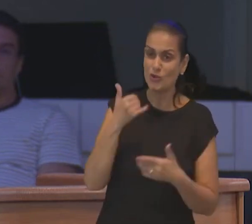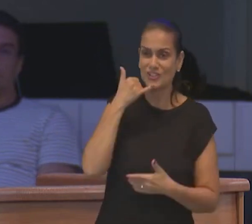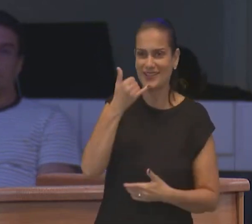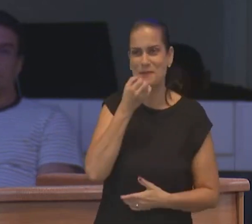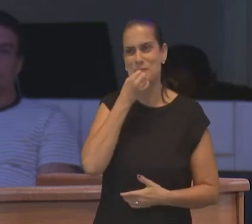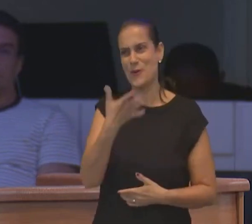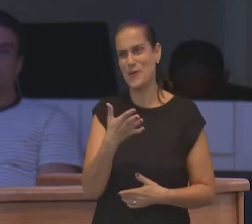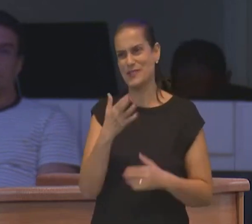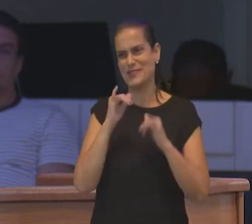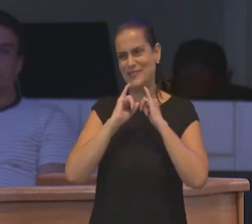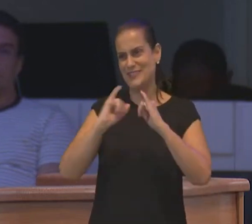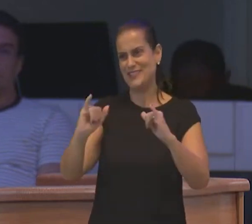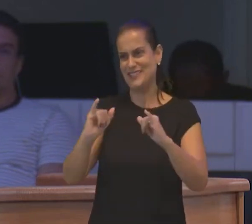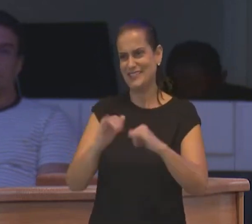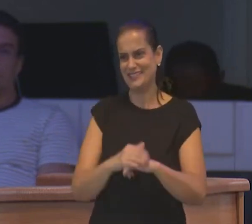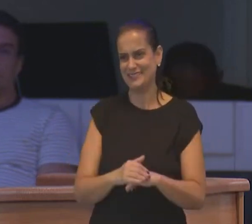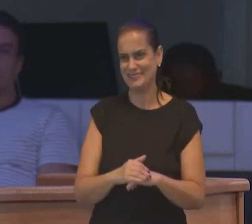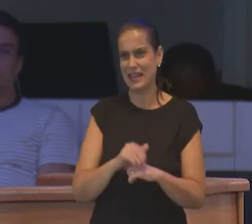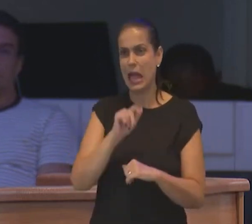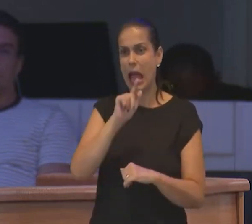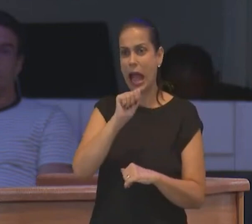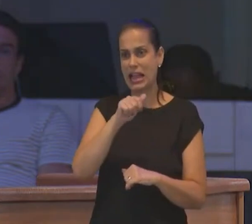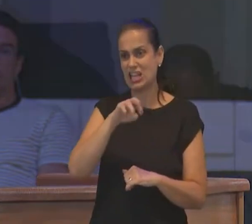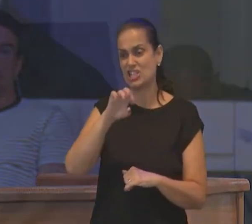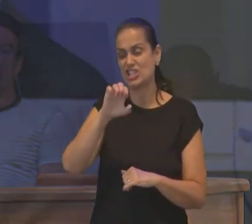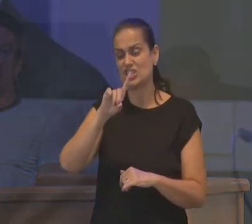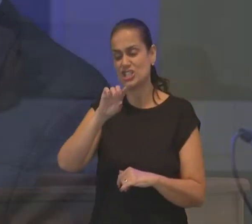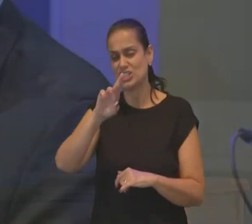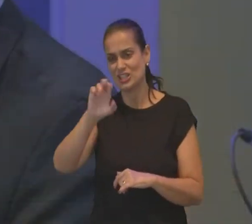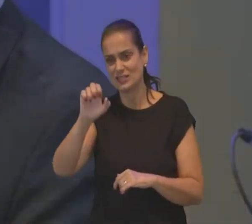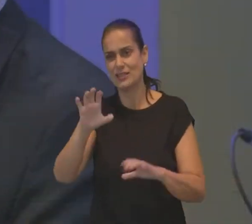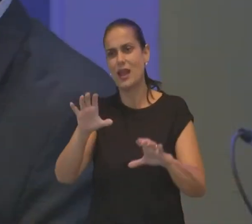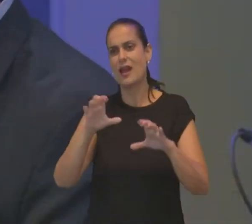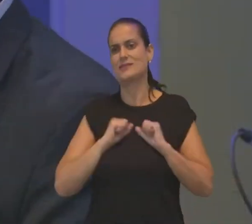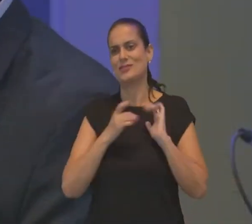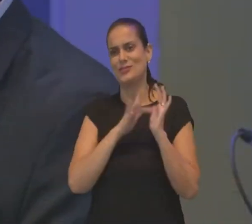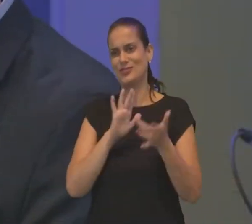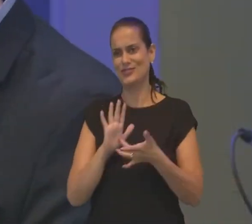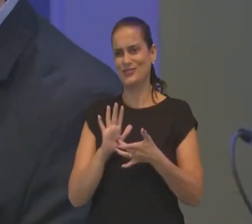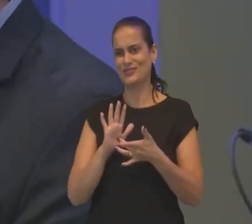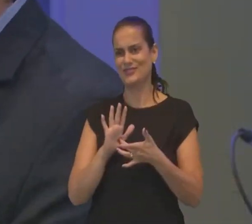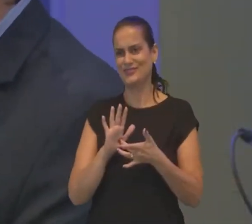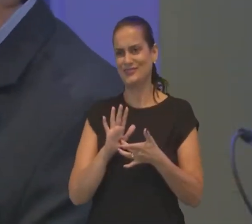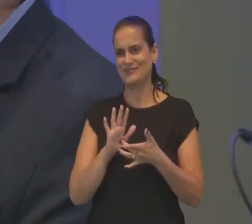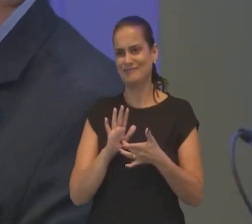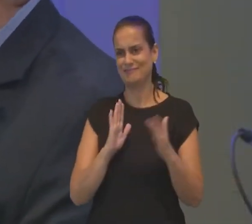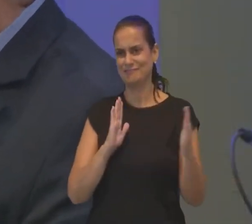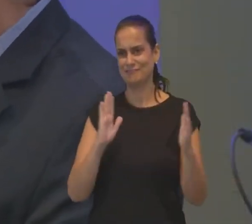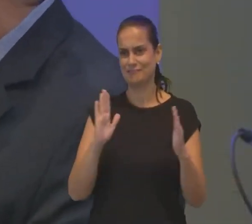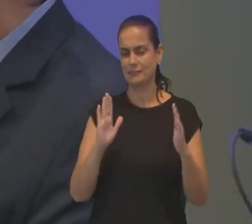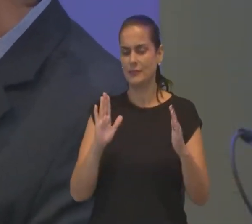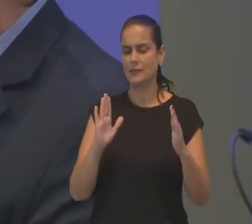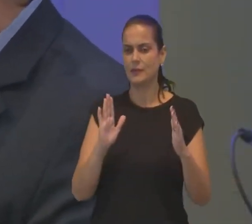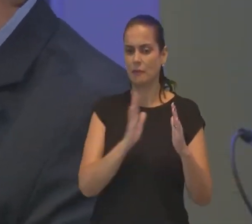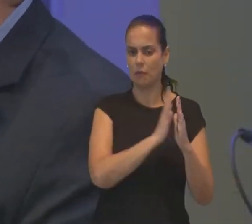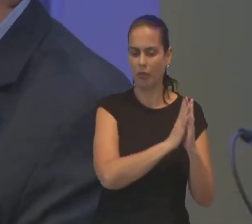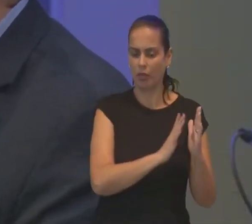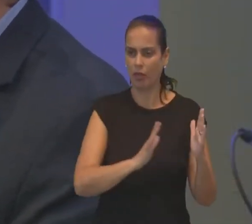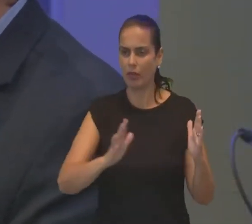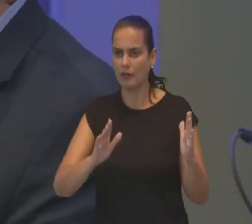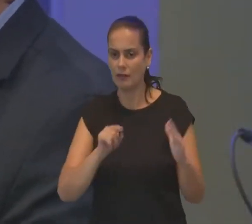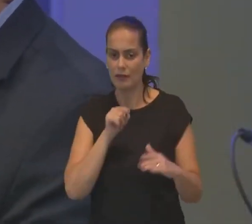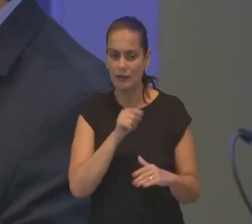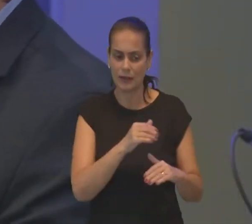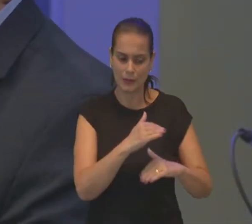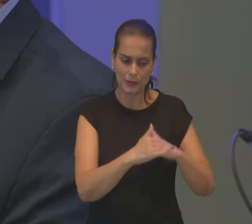boa, Alexandre entregou a vida a Jesus. E ali, Alexandre começa